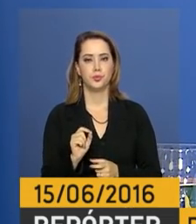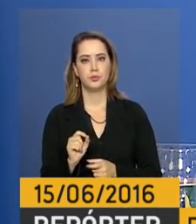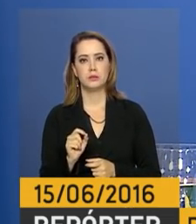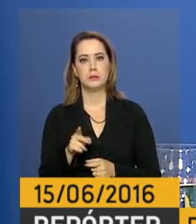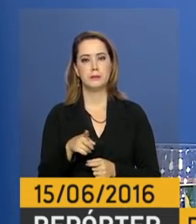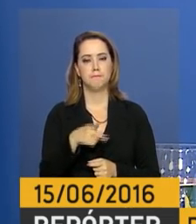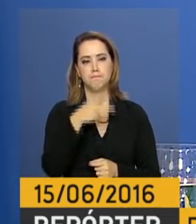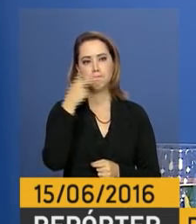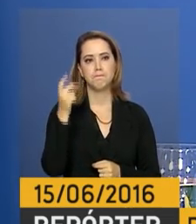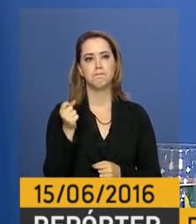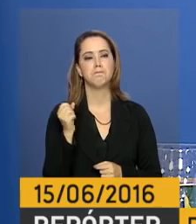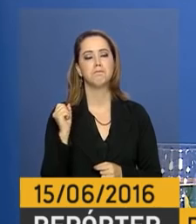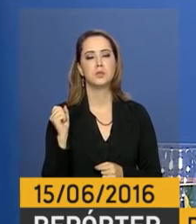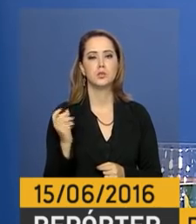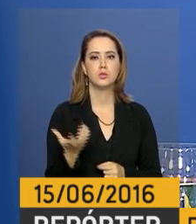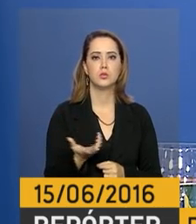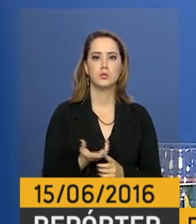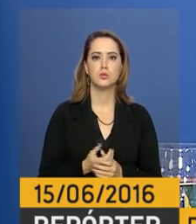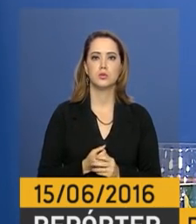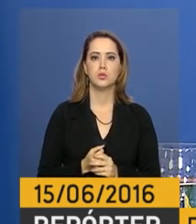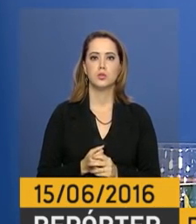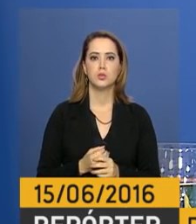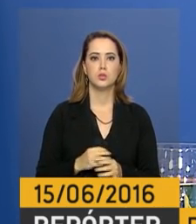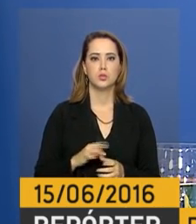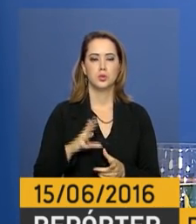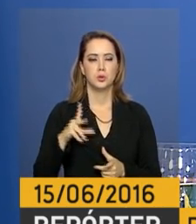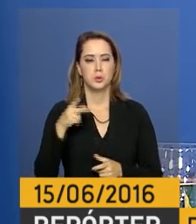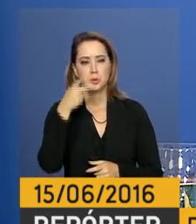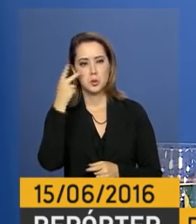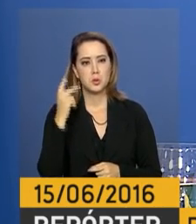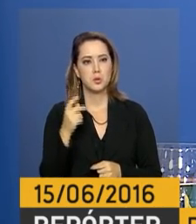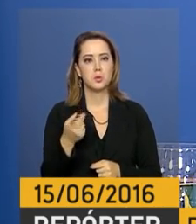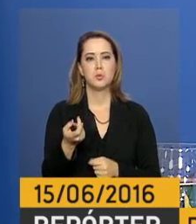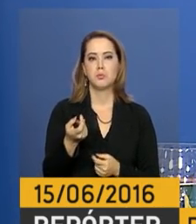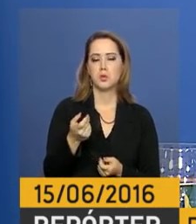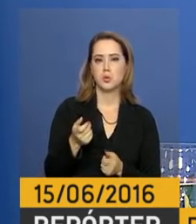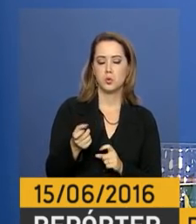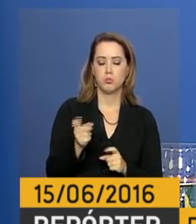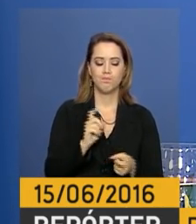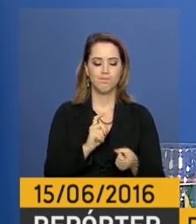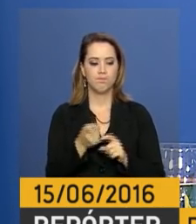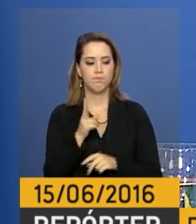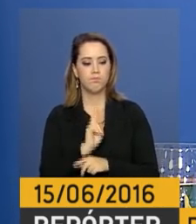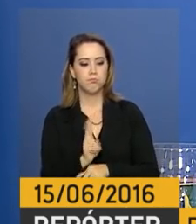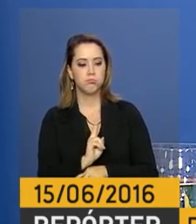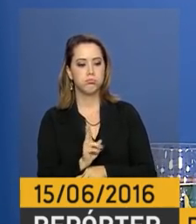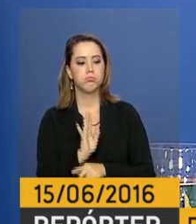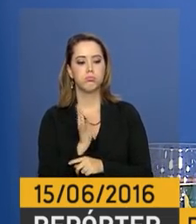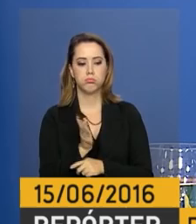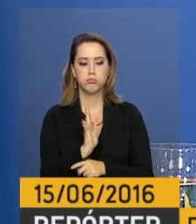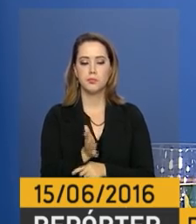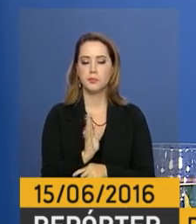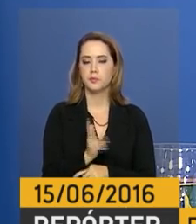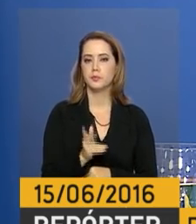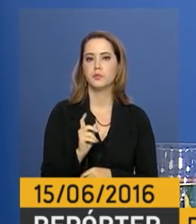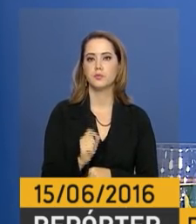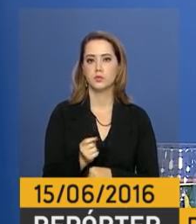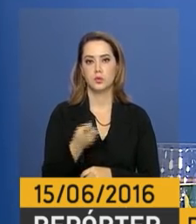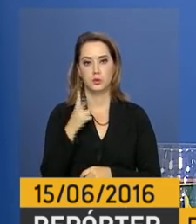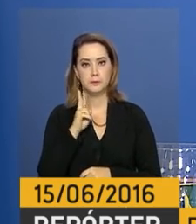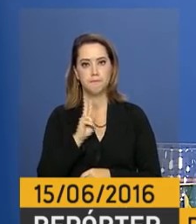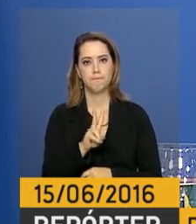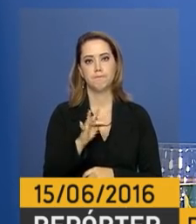ou praticamente a totalidade dos analistas eh já estavam eh